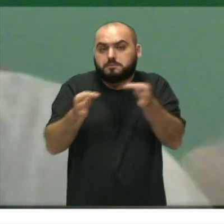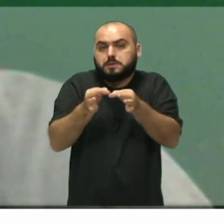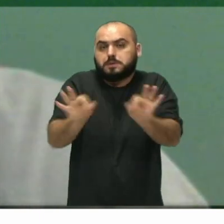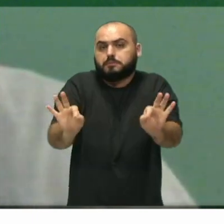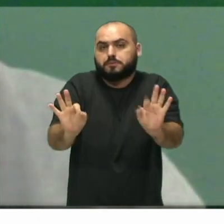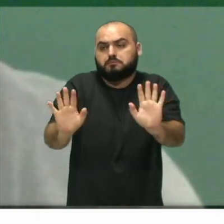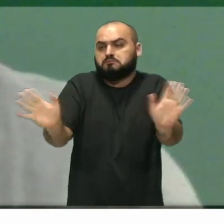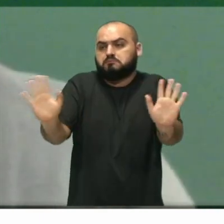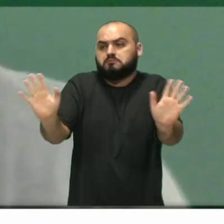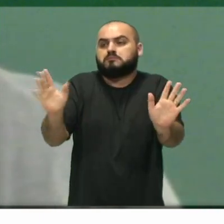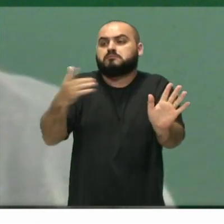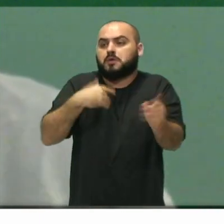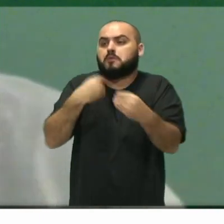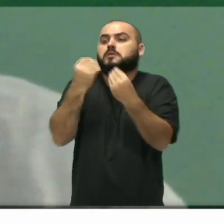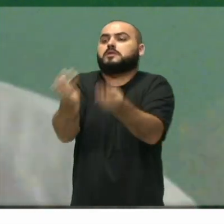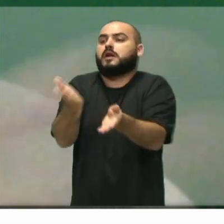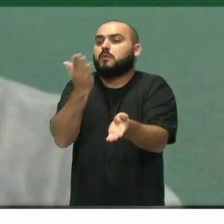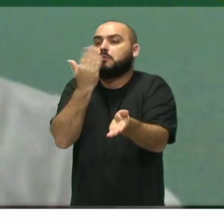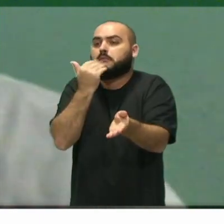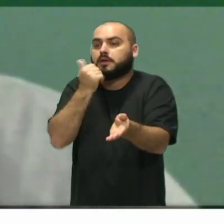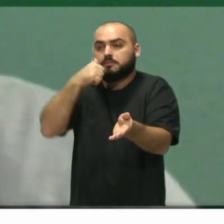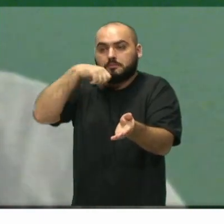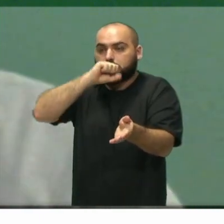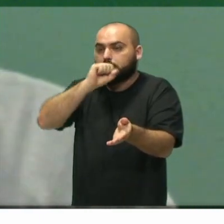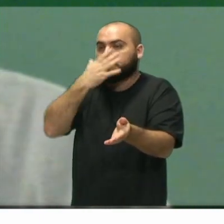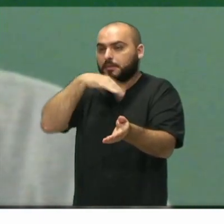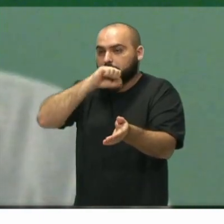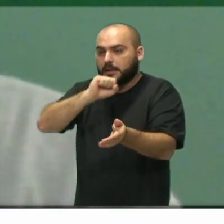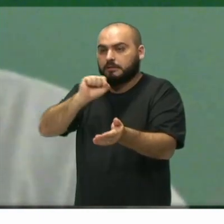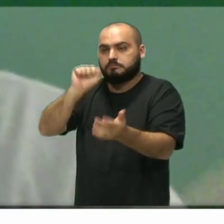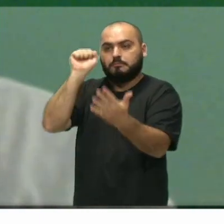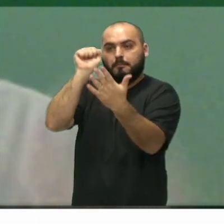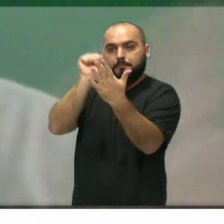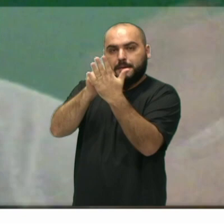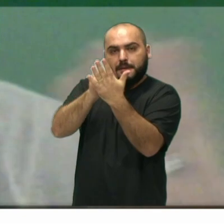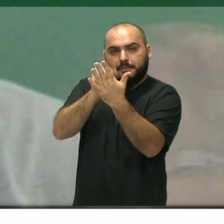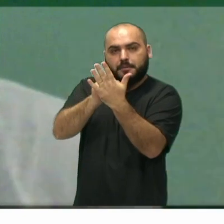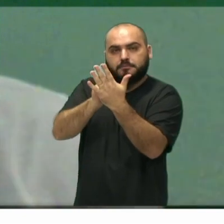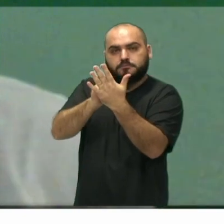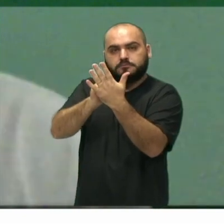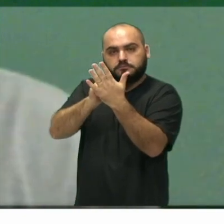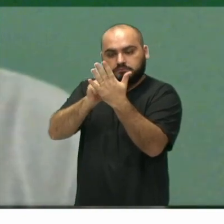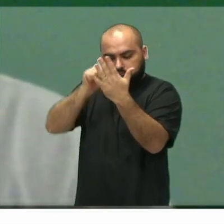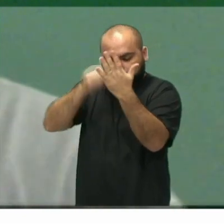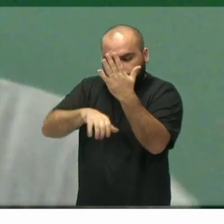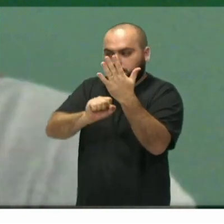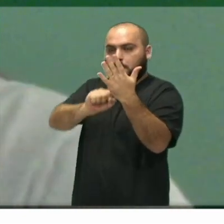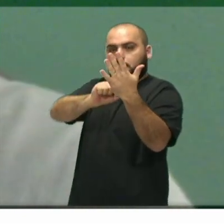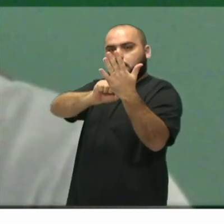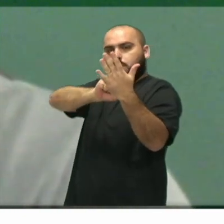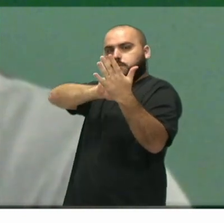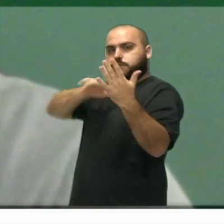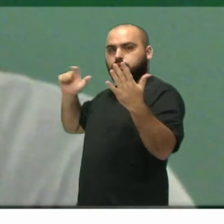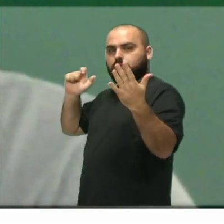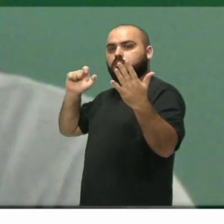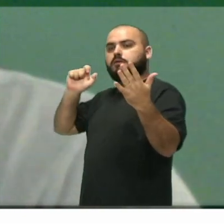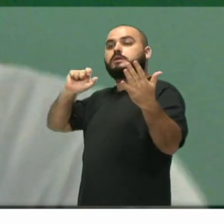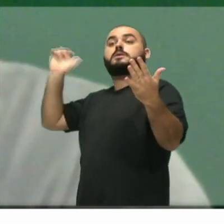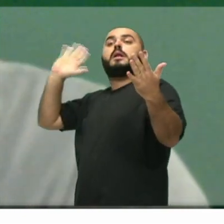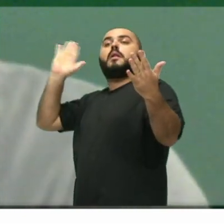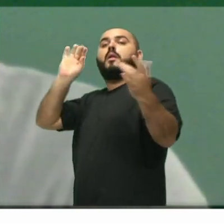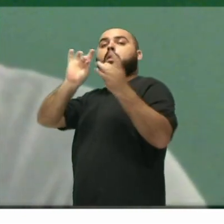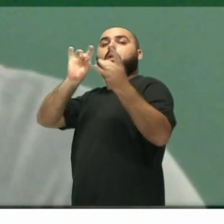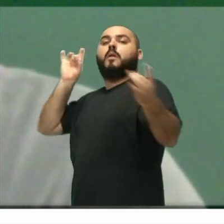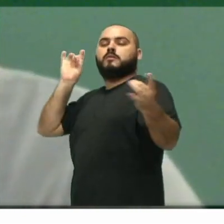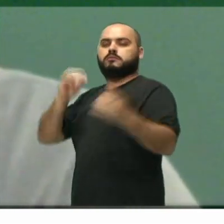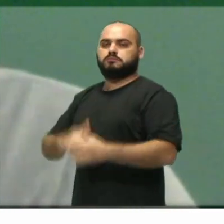eu estou levando a comida para os meus pais, eu largo a comida na porta deles, aperto a campainha e vejo eles de longe. Né?